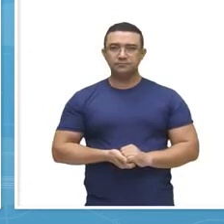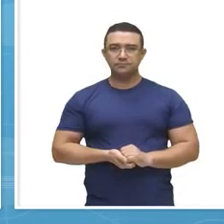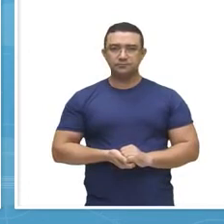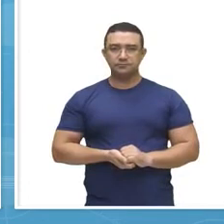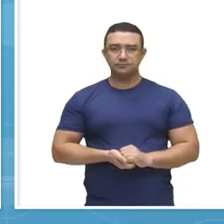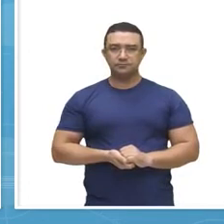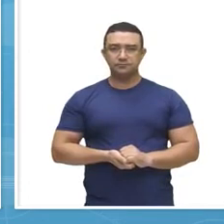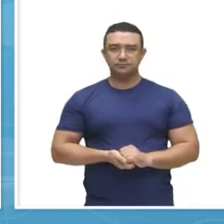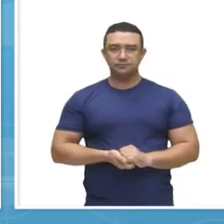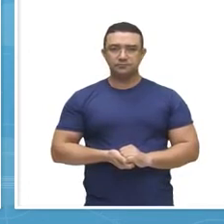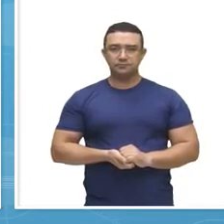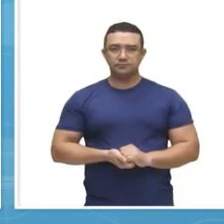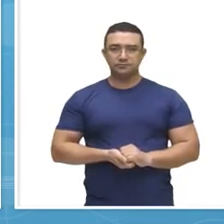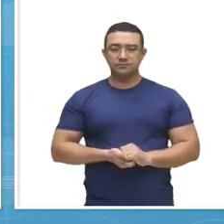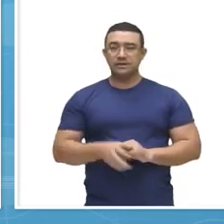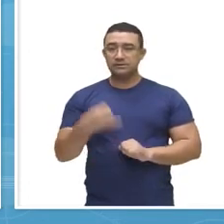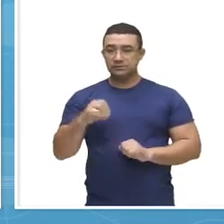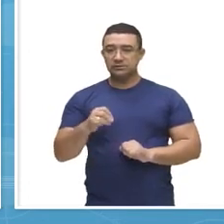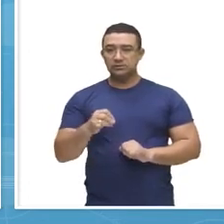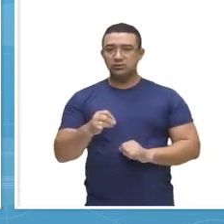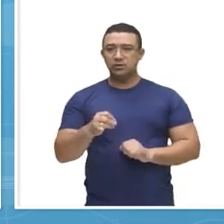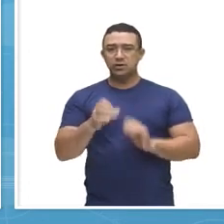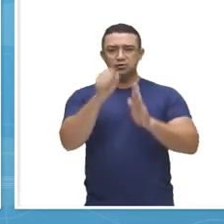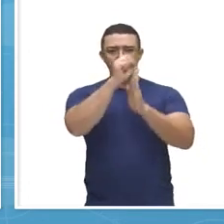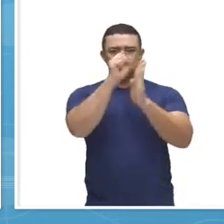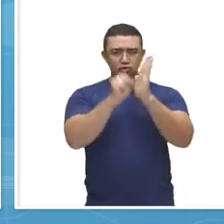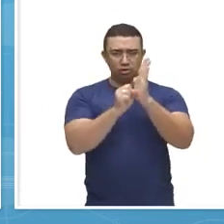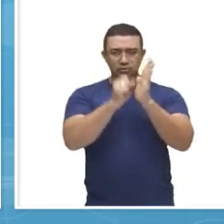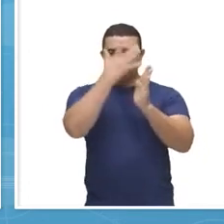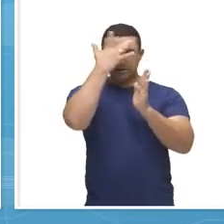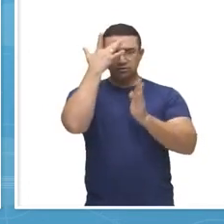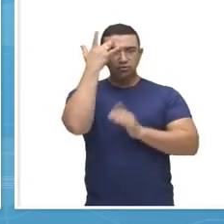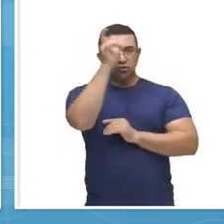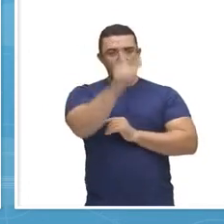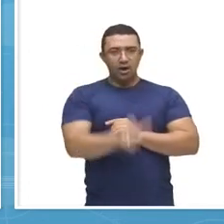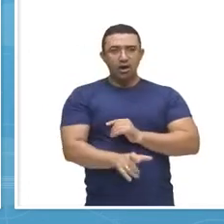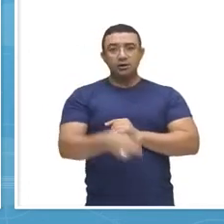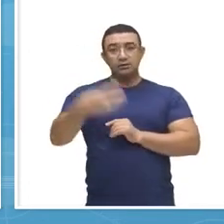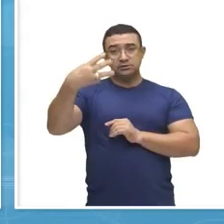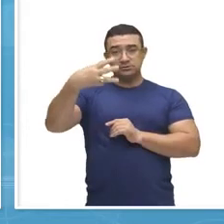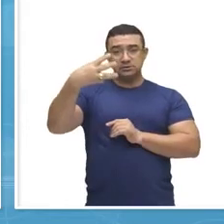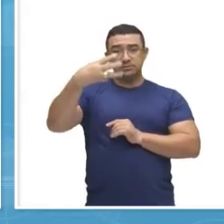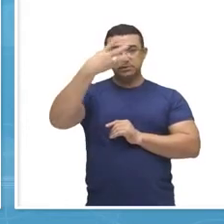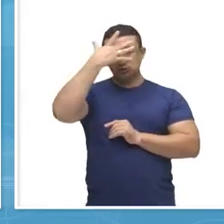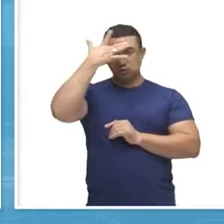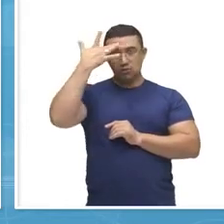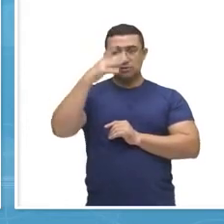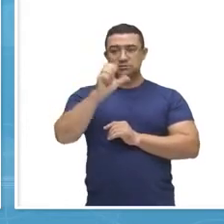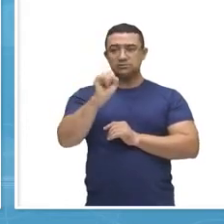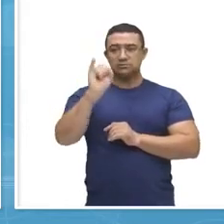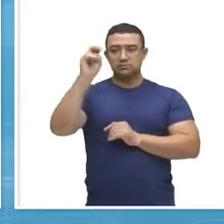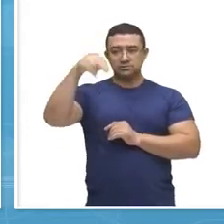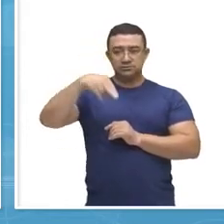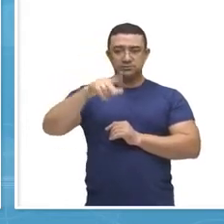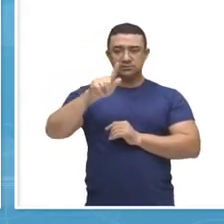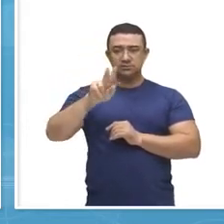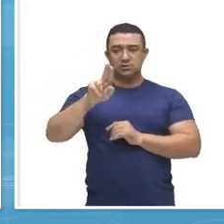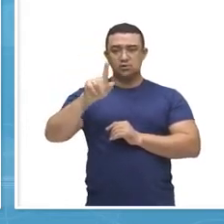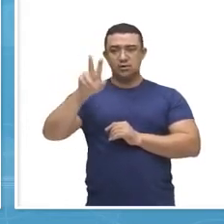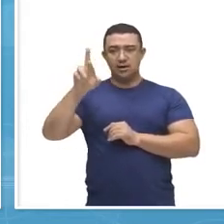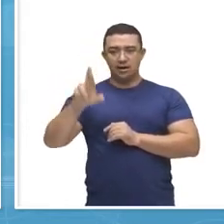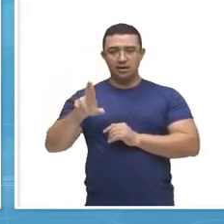Ou seja, quando o sujeito for terceira pessoa do singular, ou então uma palavra equivalente, por exemplo, o nome próprio. Danny, por